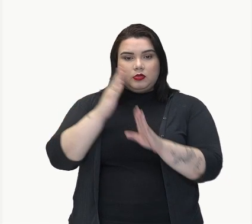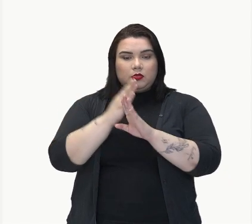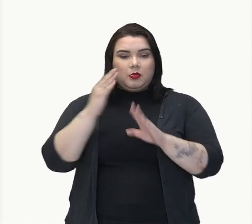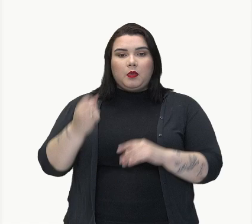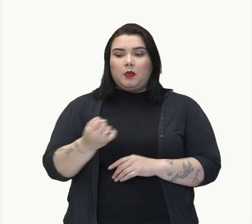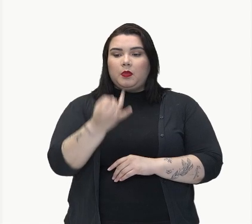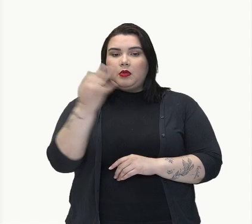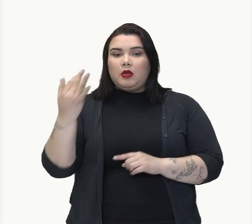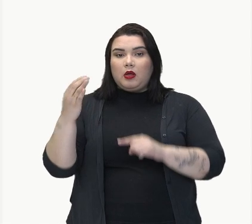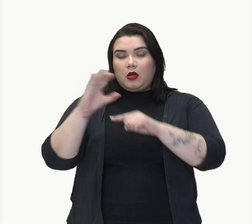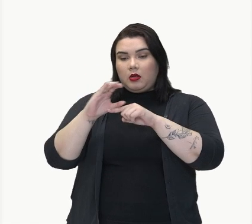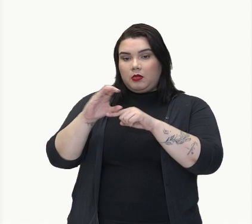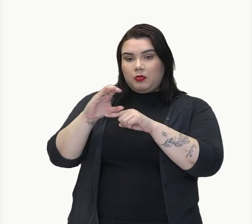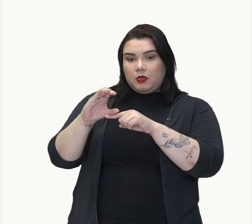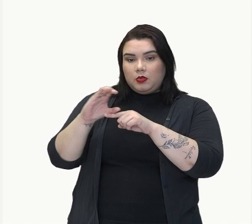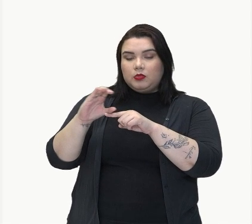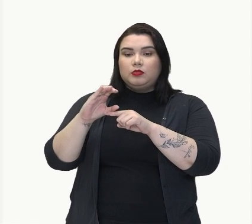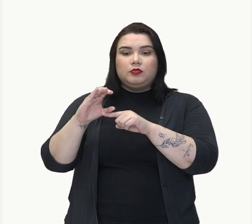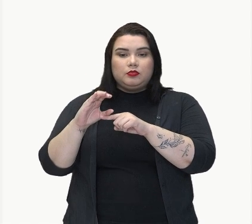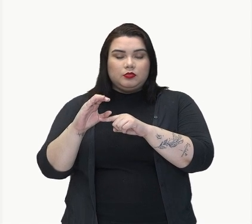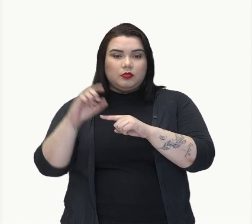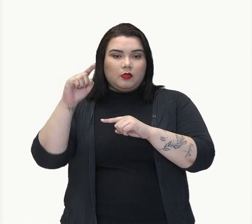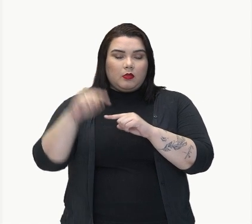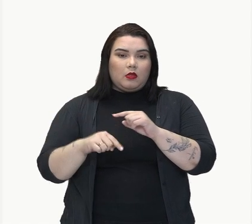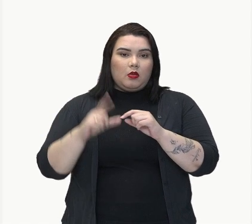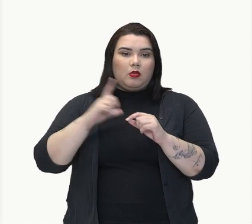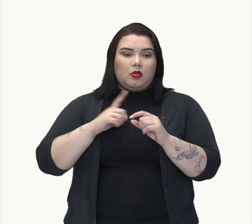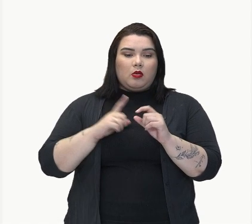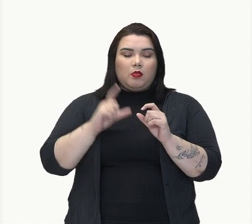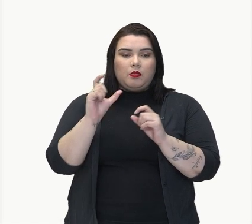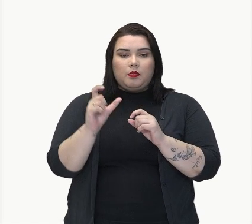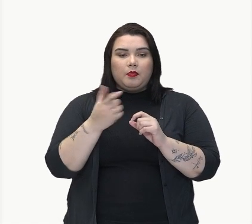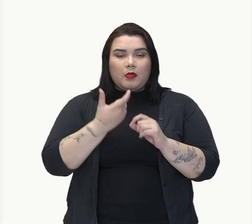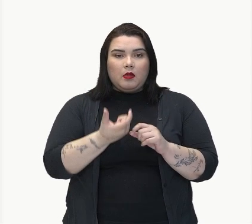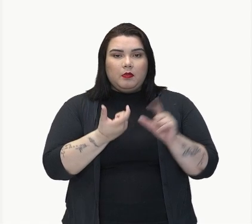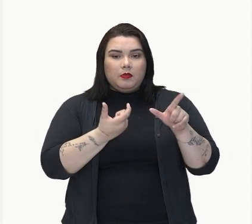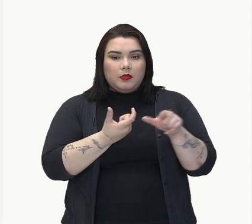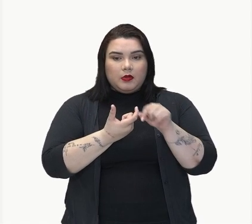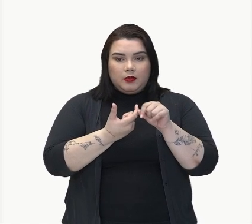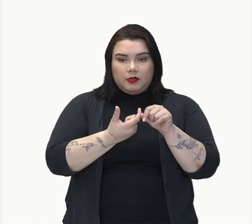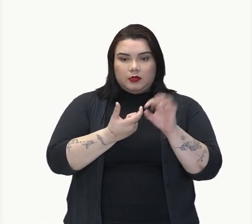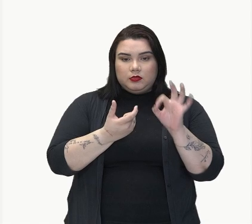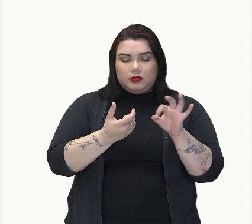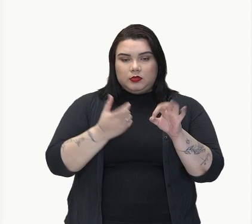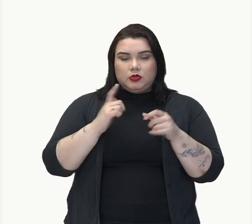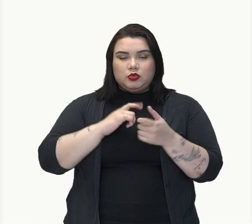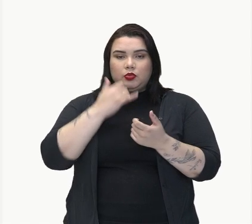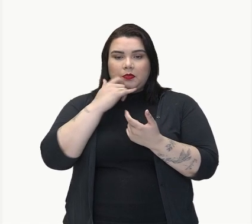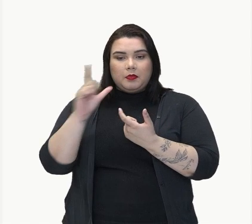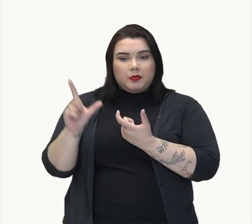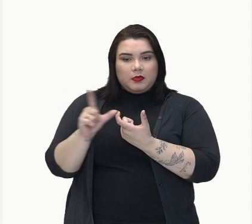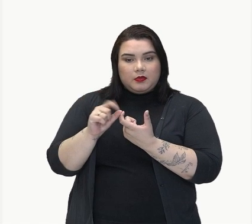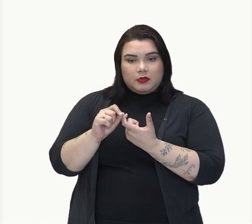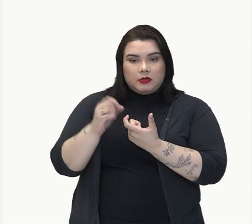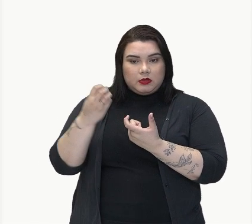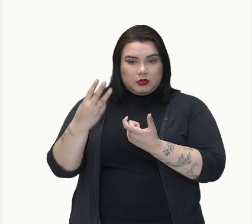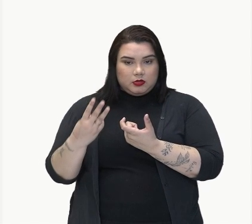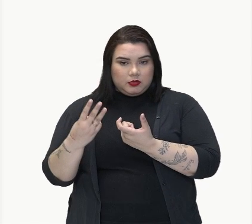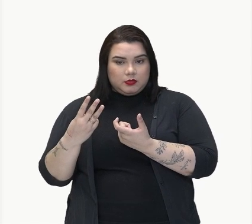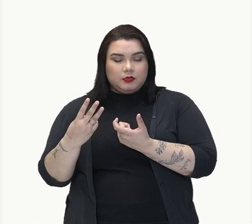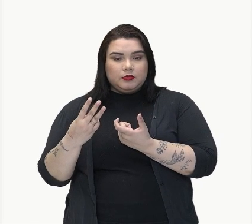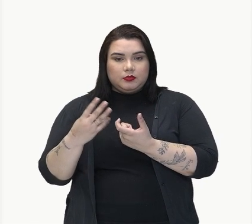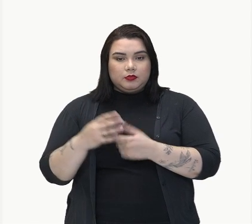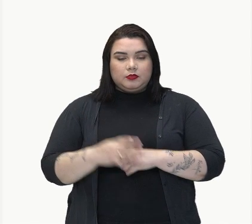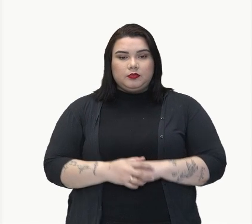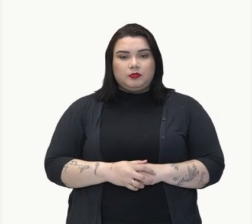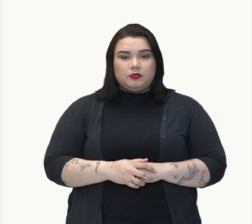de carbonos, que é o prefixo, que nesse caso aqui são 3. O tipo de ligação,